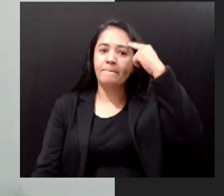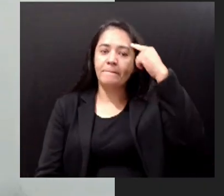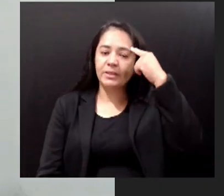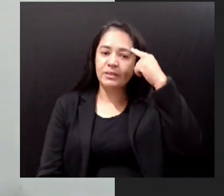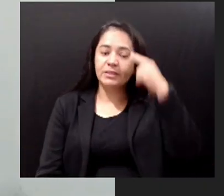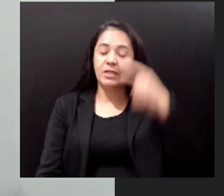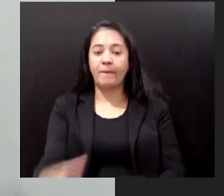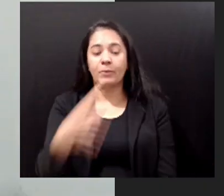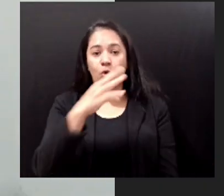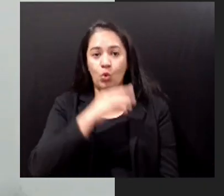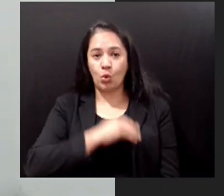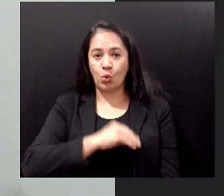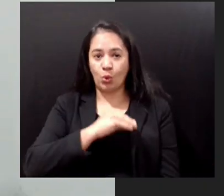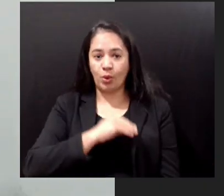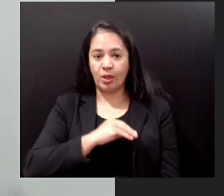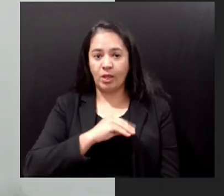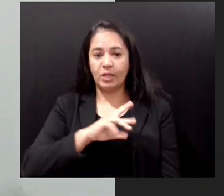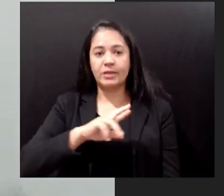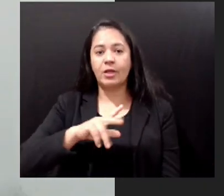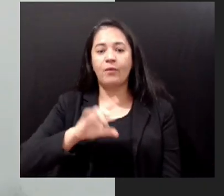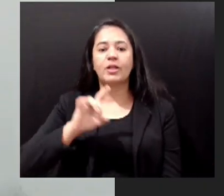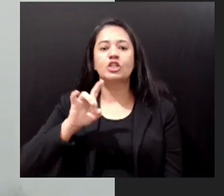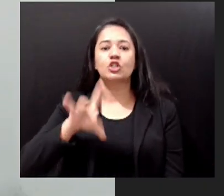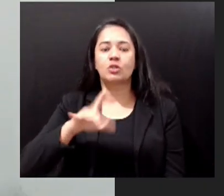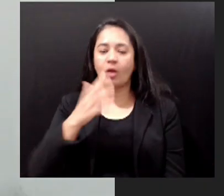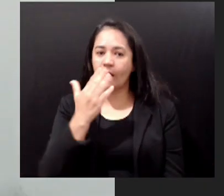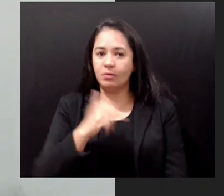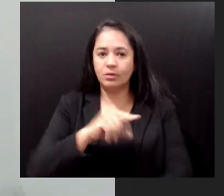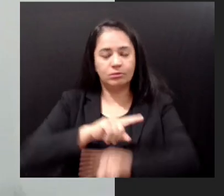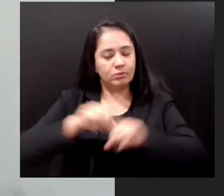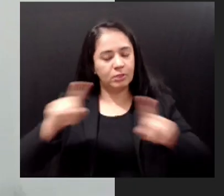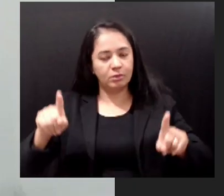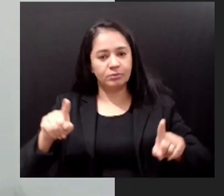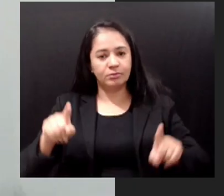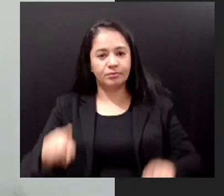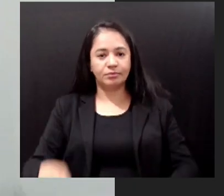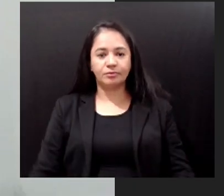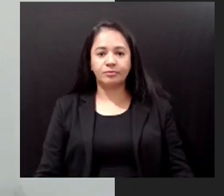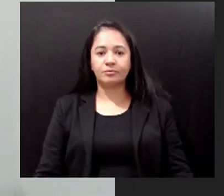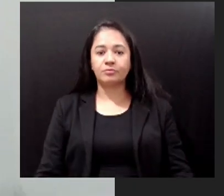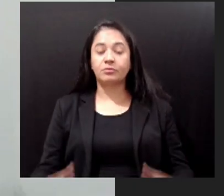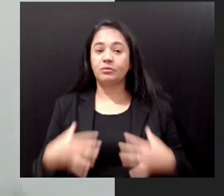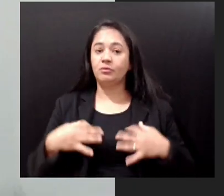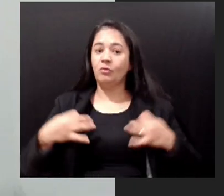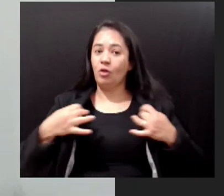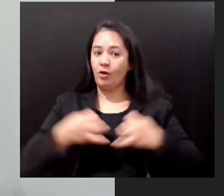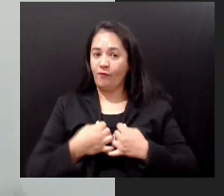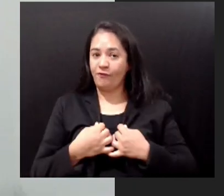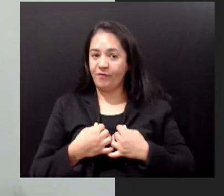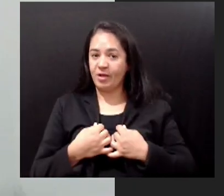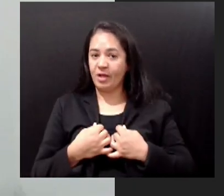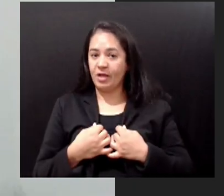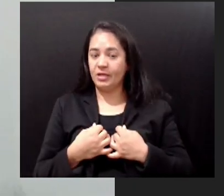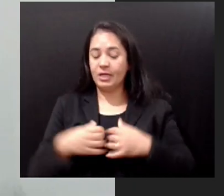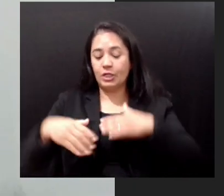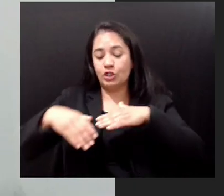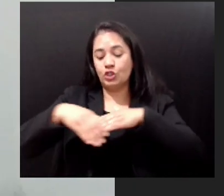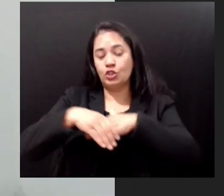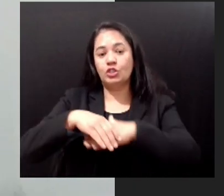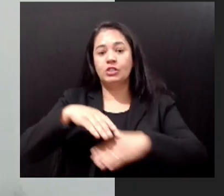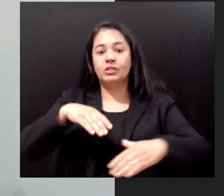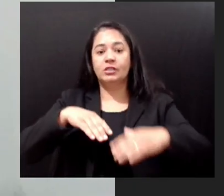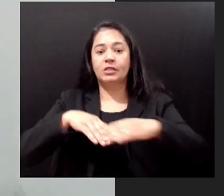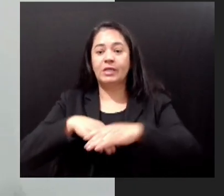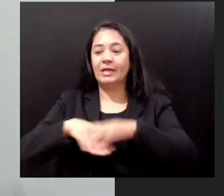alimentícia, ela não é apenas alimento. É aquilo que se veste, é aquilo que se calça, é aquilo que se educa,